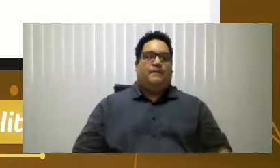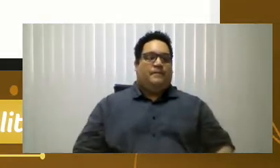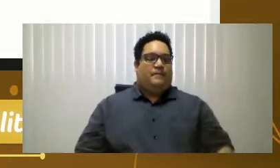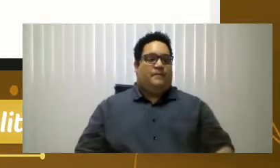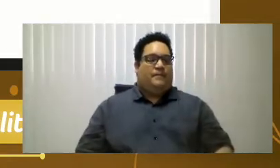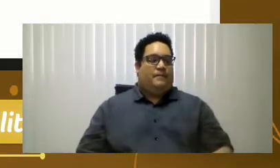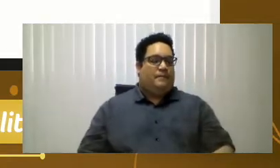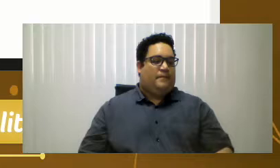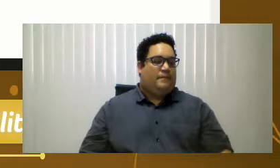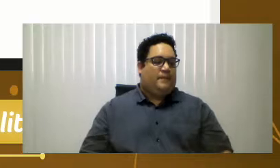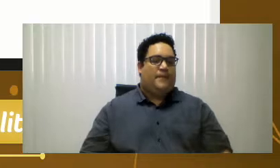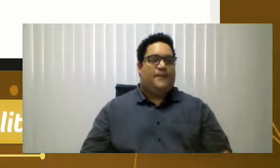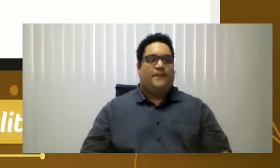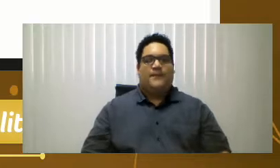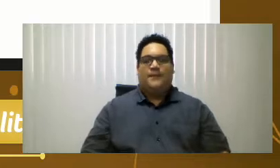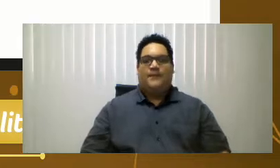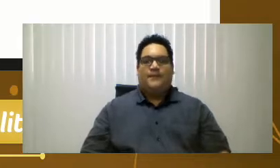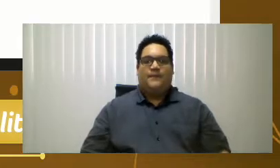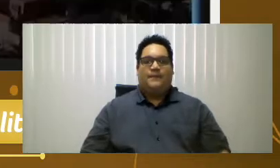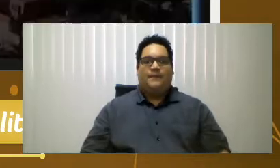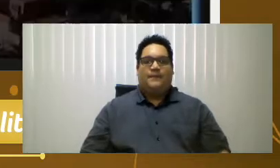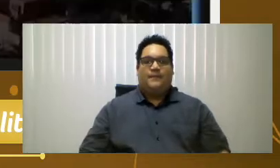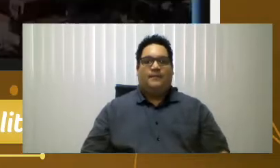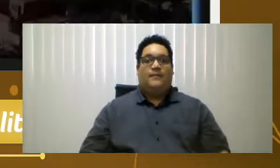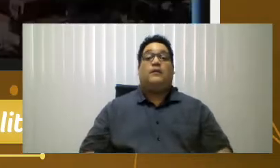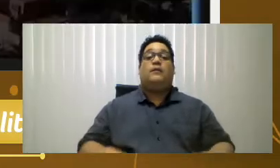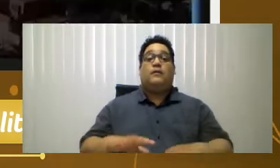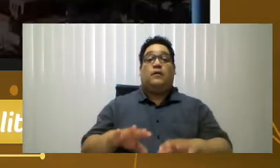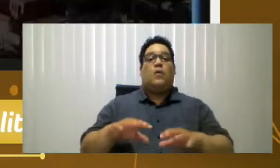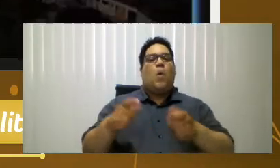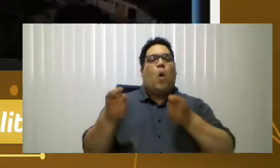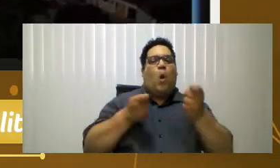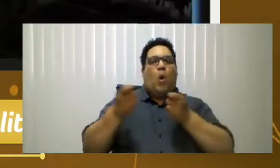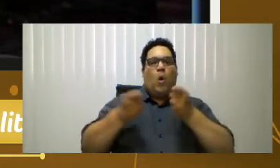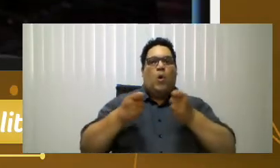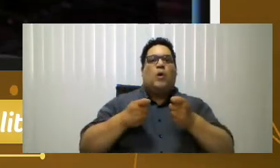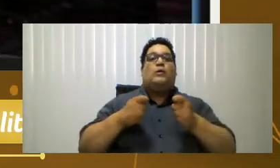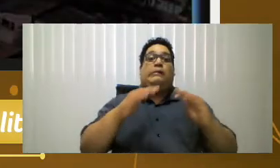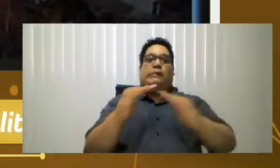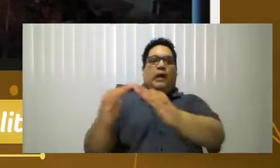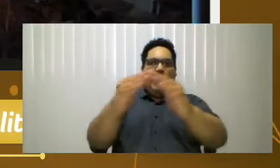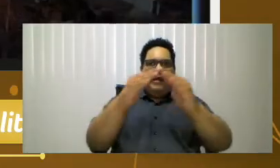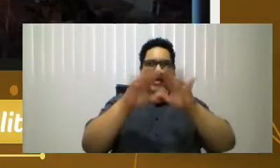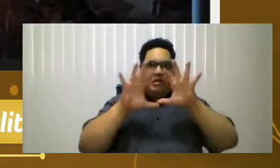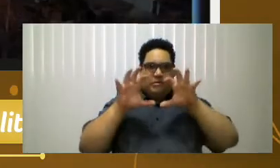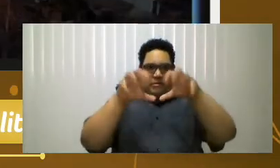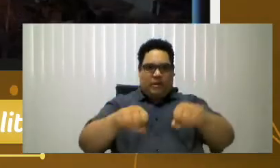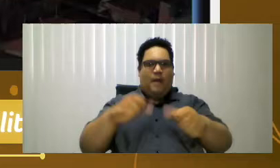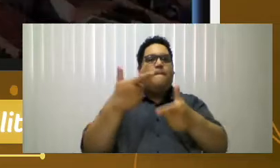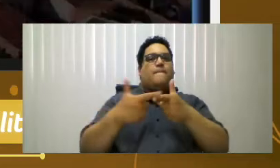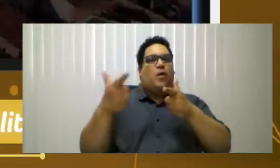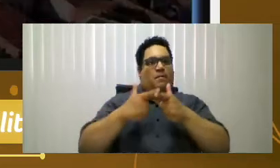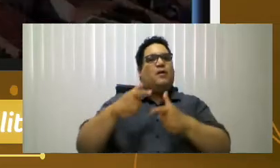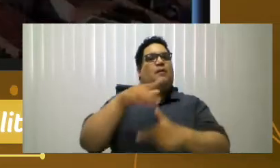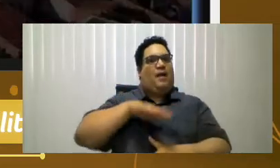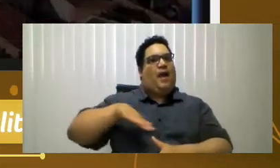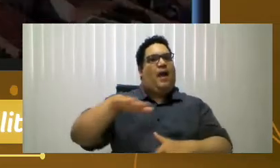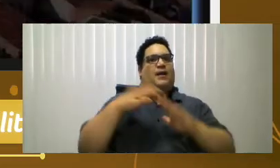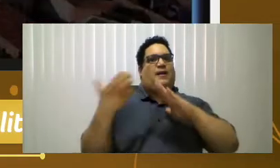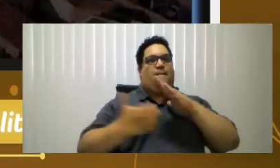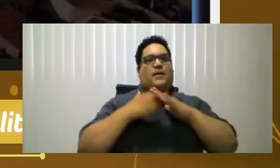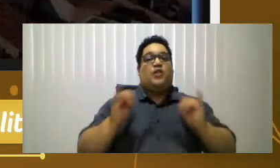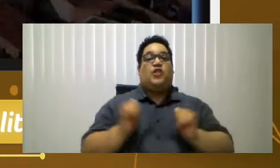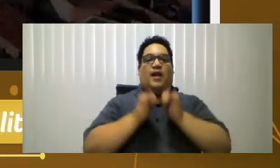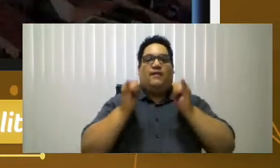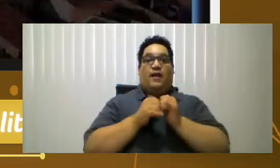Bom, pessoal, a gestão de ocupações irregulares é uma questão seríssima dentro da Chesf, né? A Chesf é uma